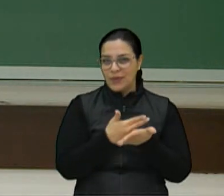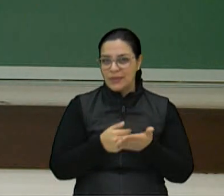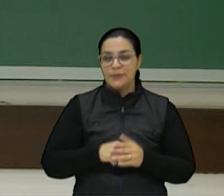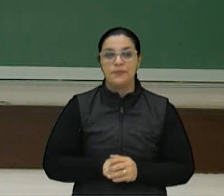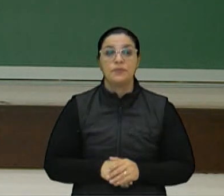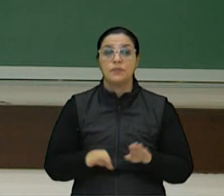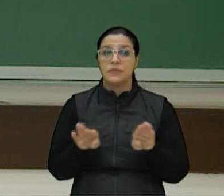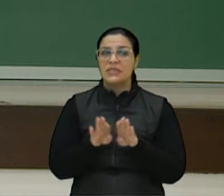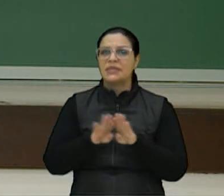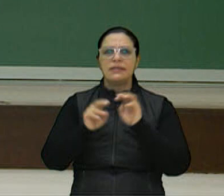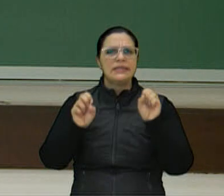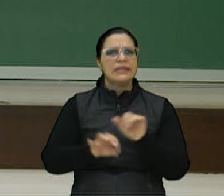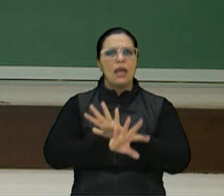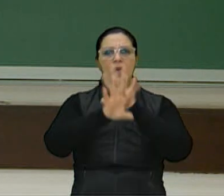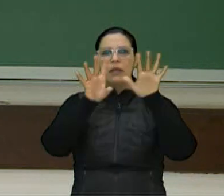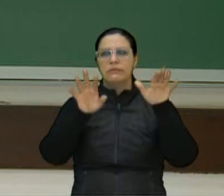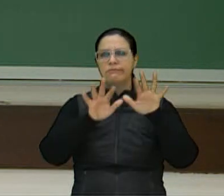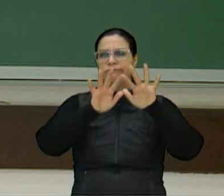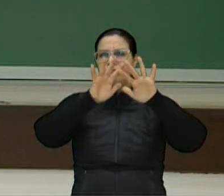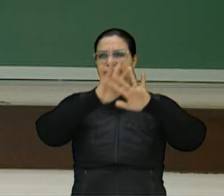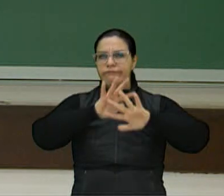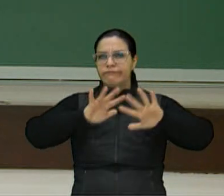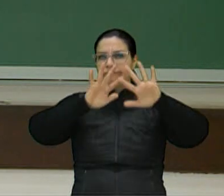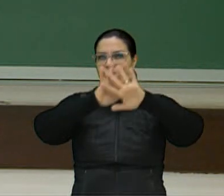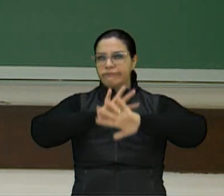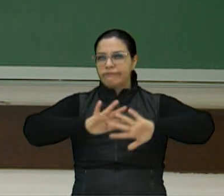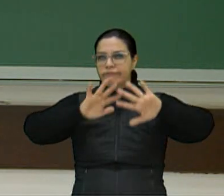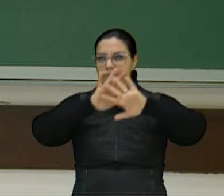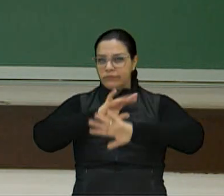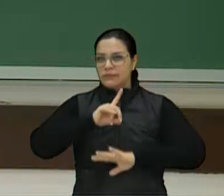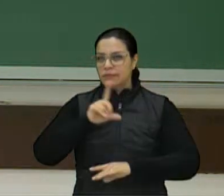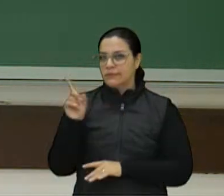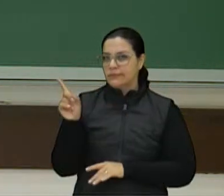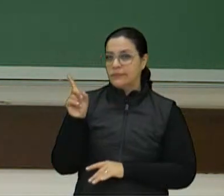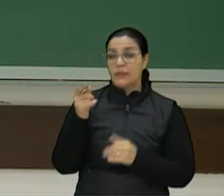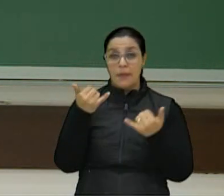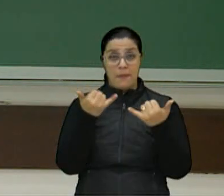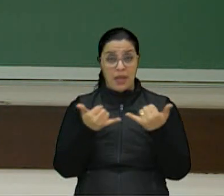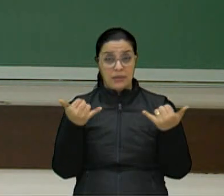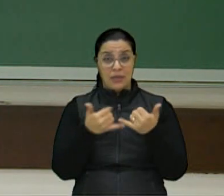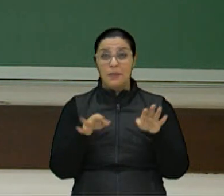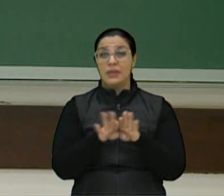Muita transparência. Observem lá que o pigmento ele se